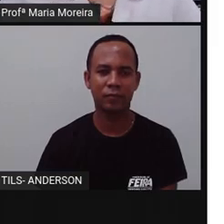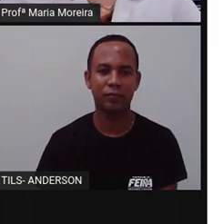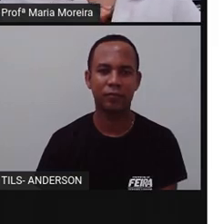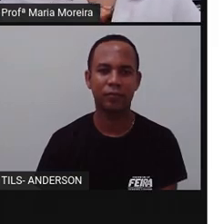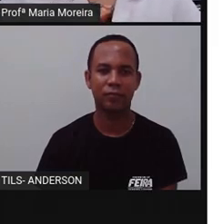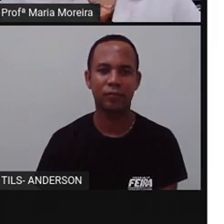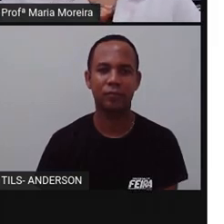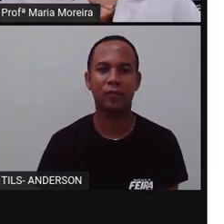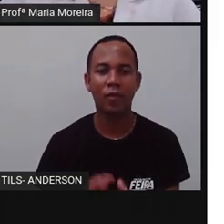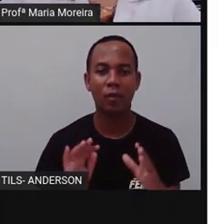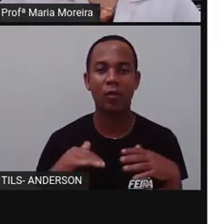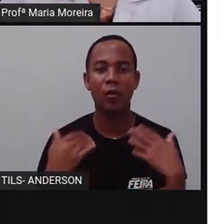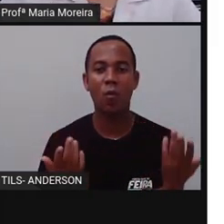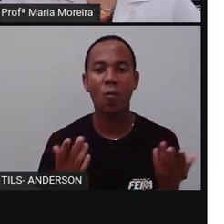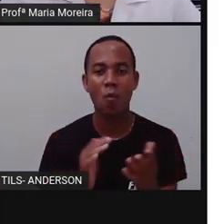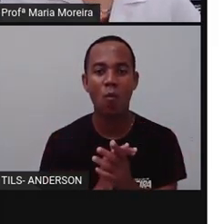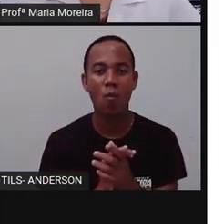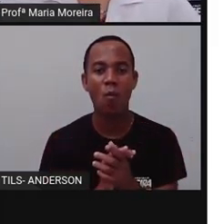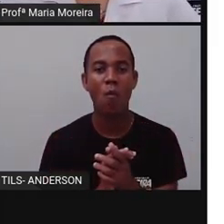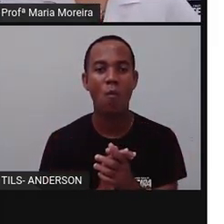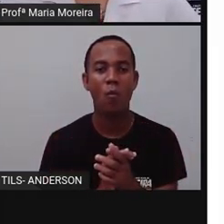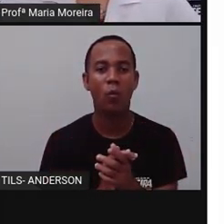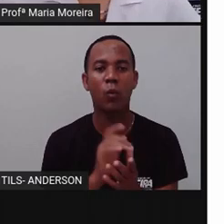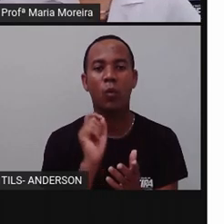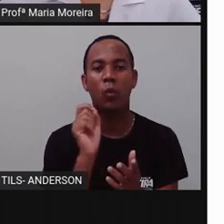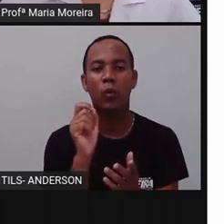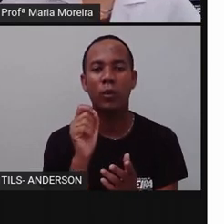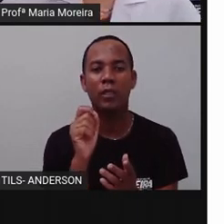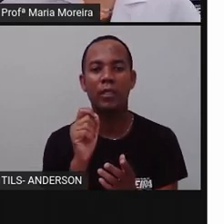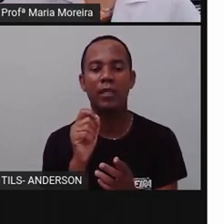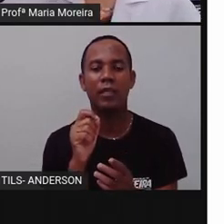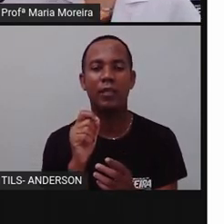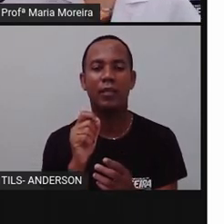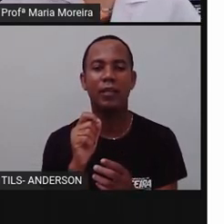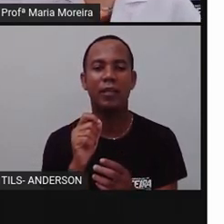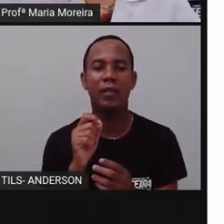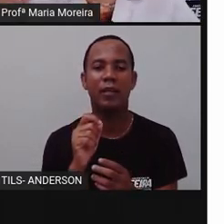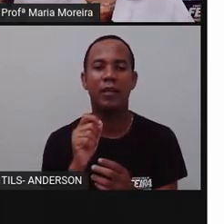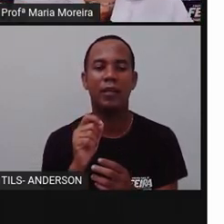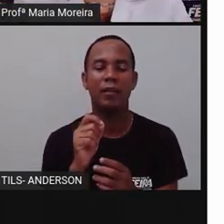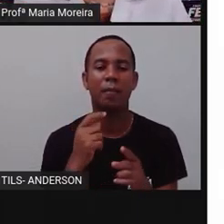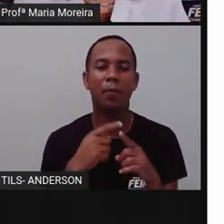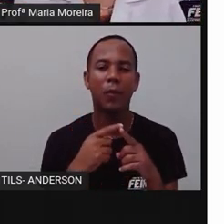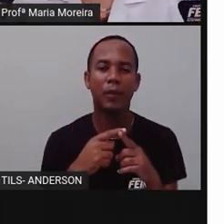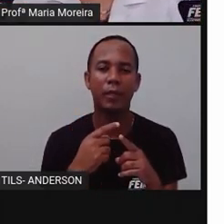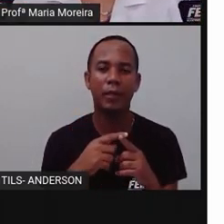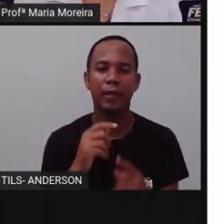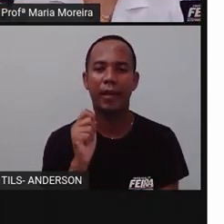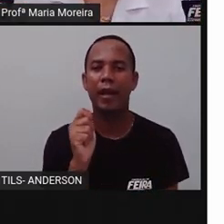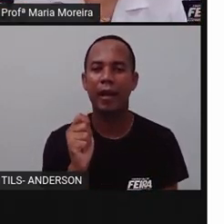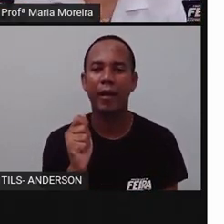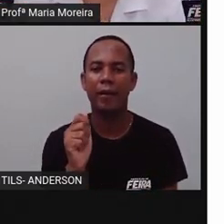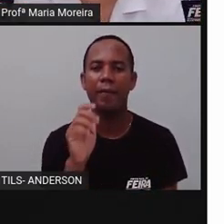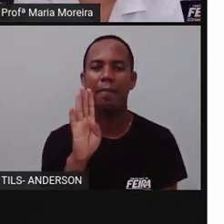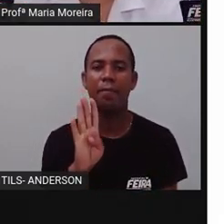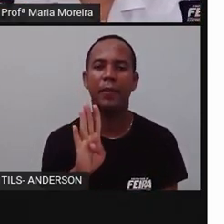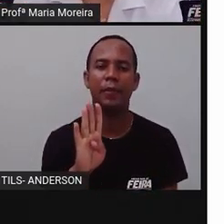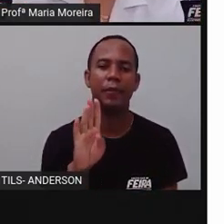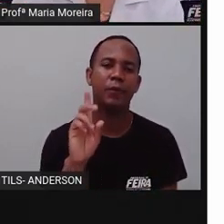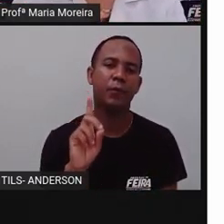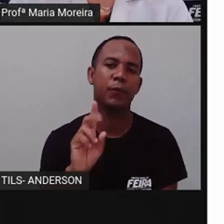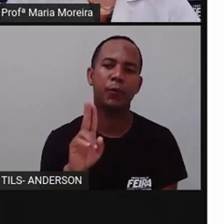Qual foi o fato, né, que atrapalhou os planos de Abdu? Ele tinha planos, ele queria, na verdade, passar a